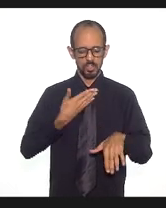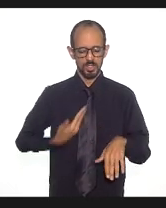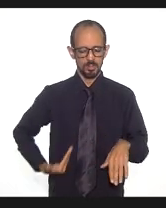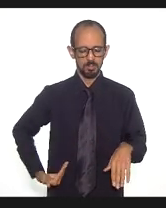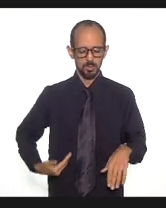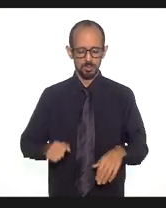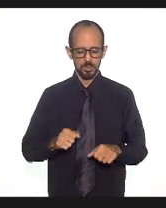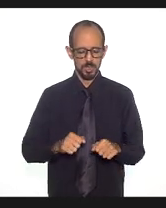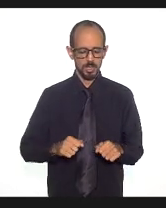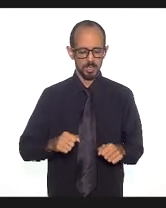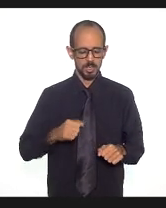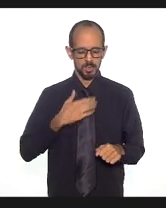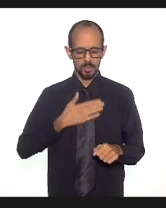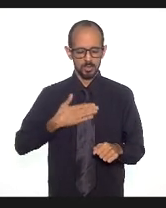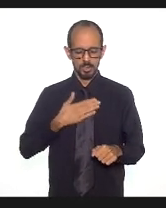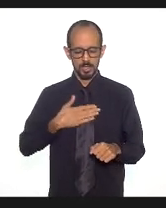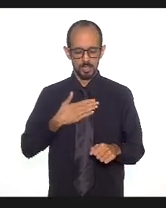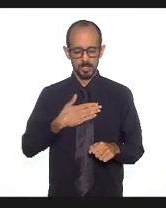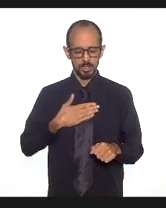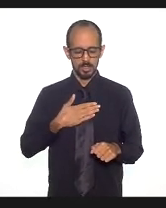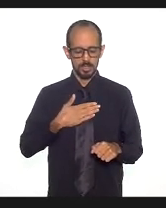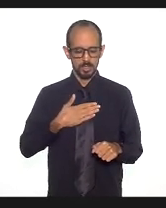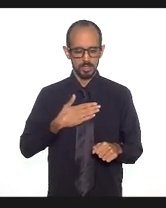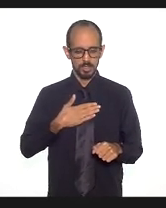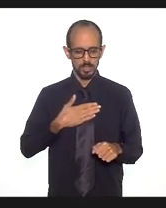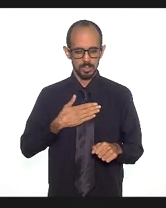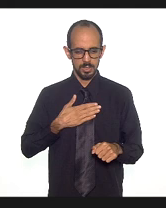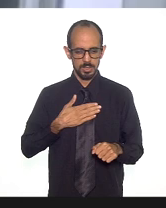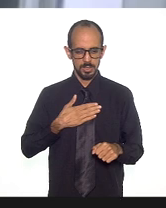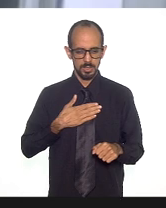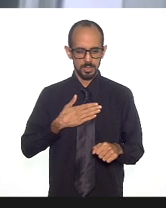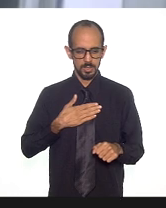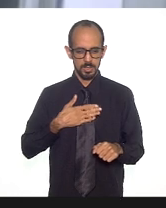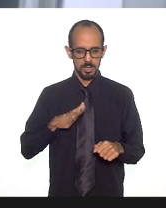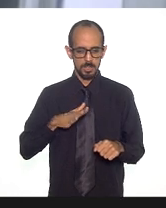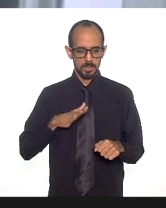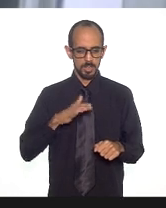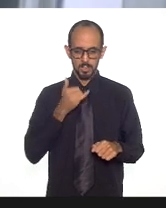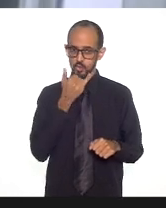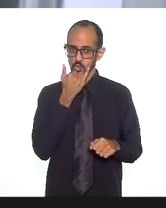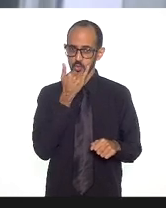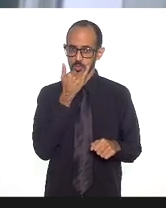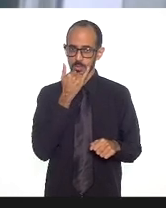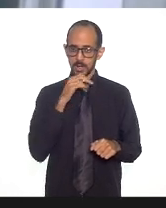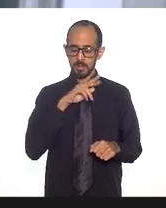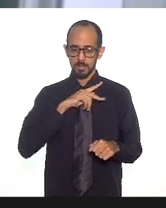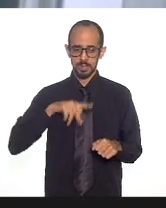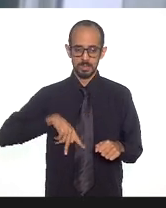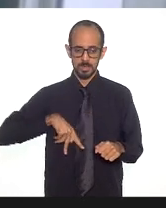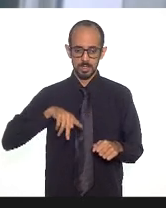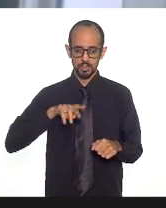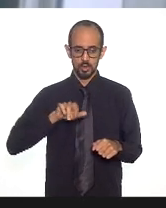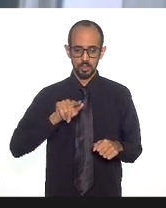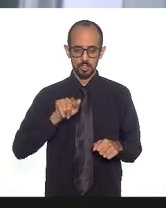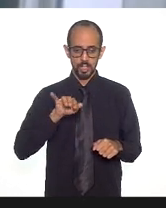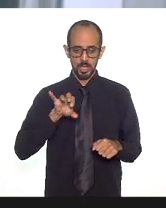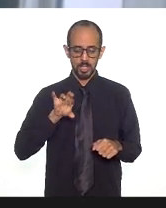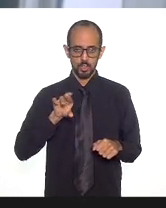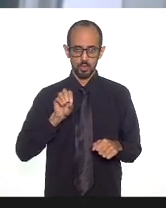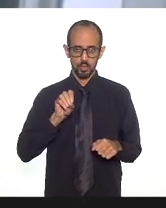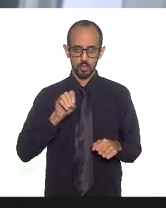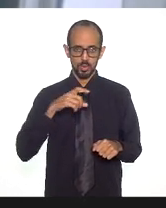Eu gostaria de cumprimentar os deputados... Presidente Rogério. Parece que há uma microfonia,